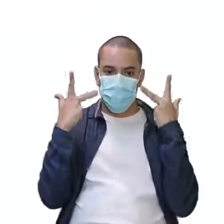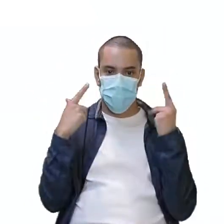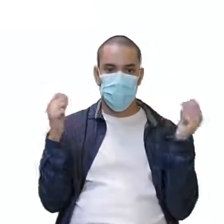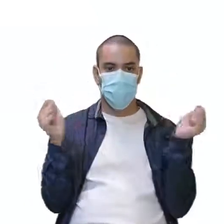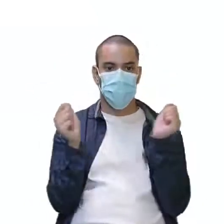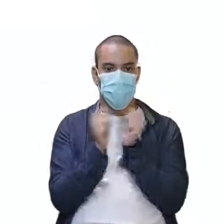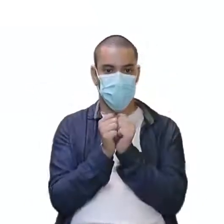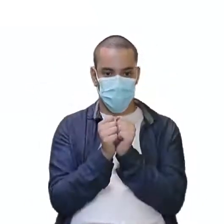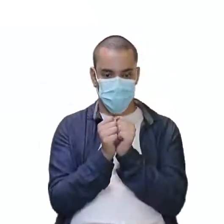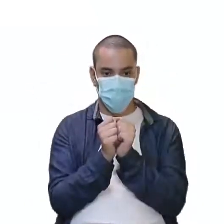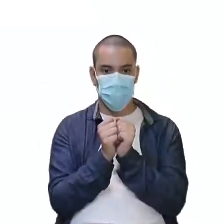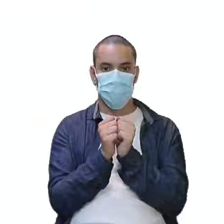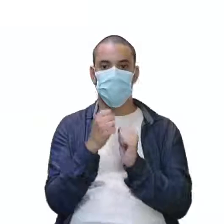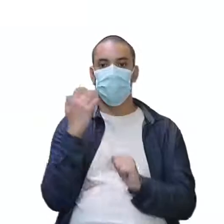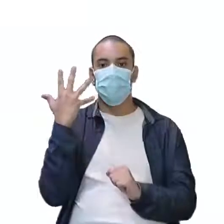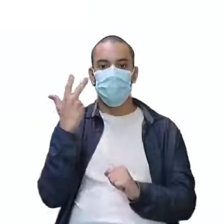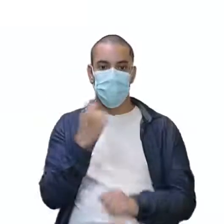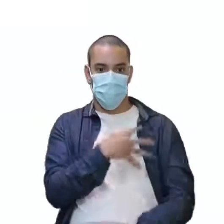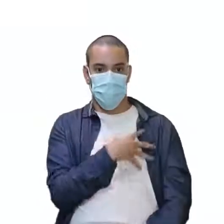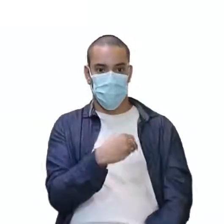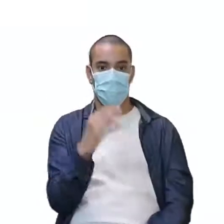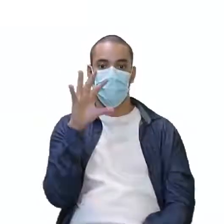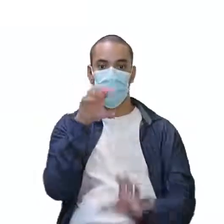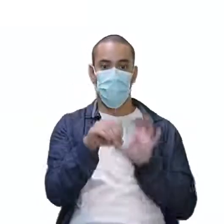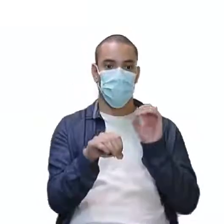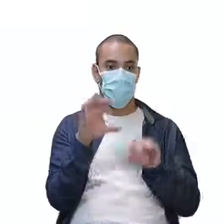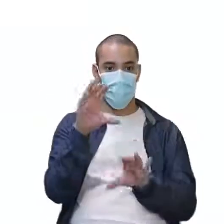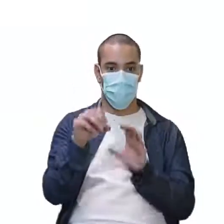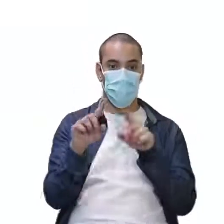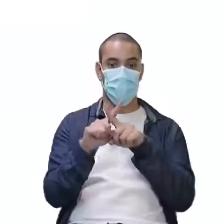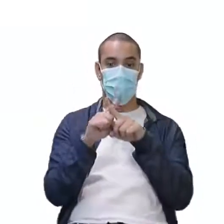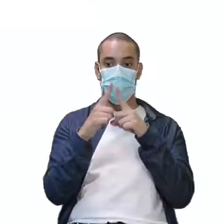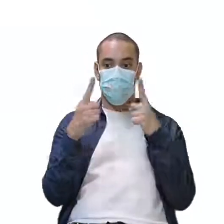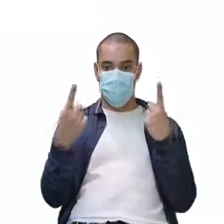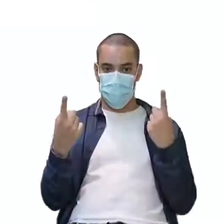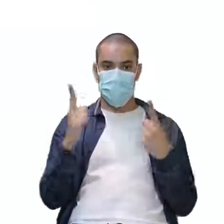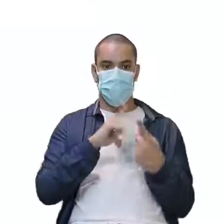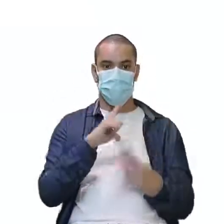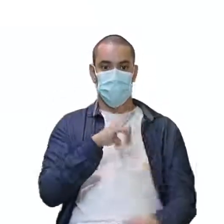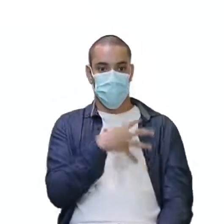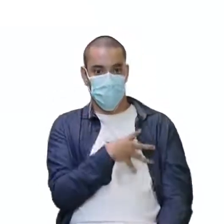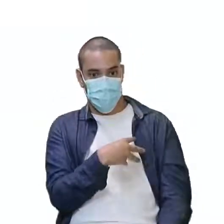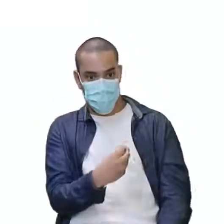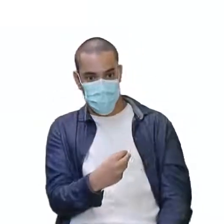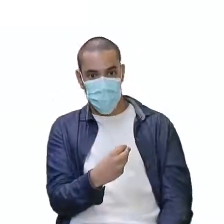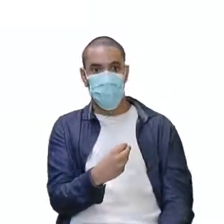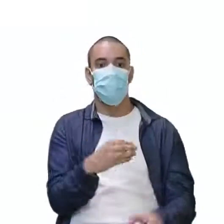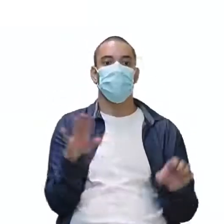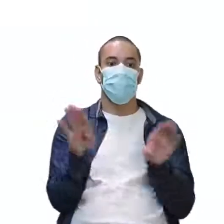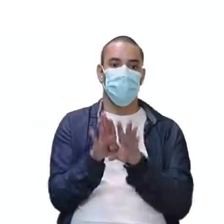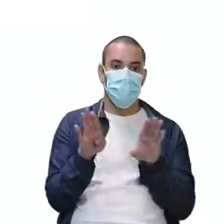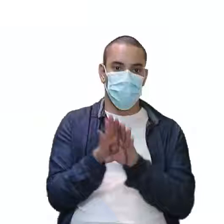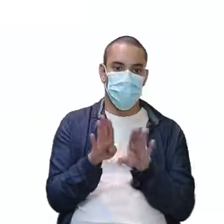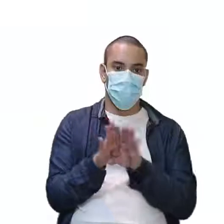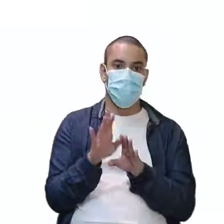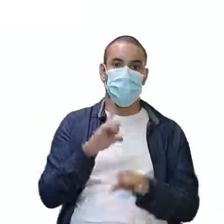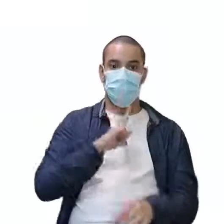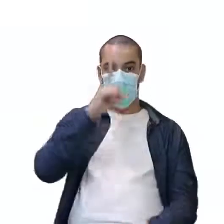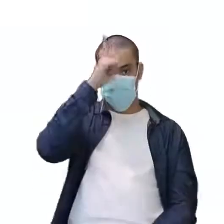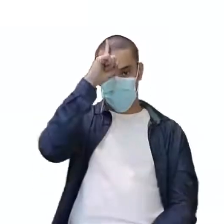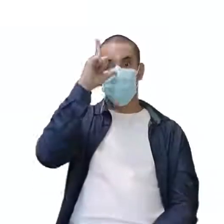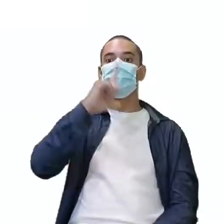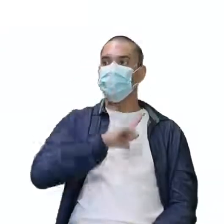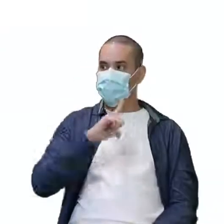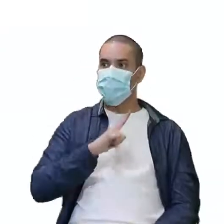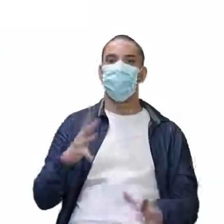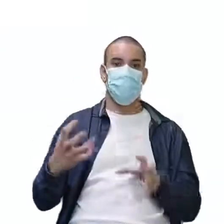leõezinhos, estão se alimentando, só que entre os filhotes e os adultos existe essa disputa, tá? Os pequeninos,